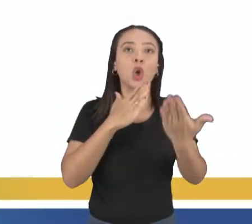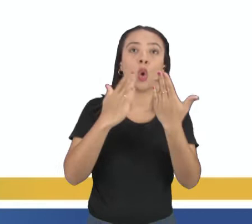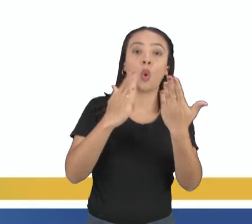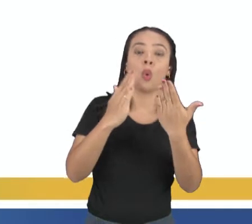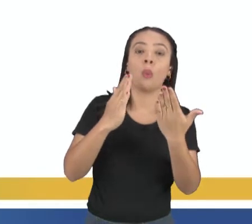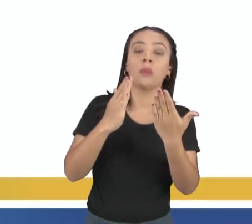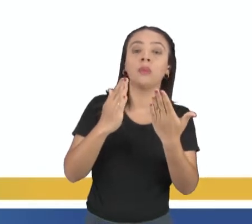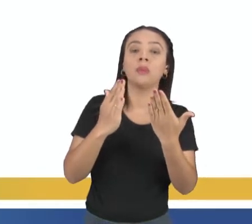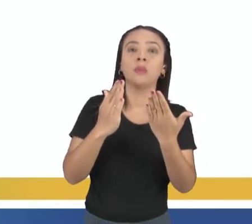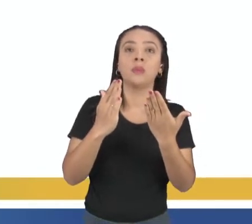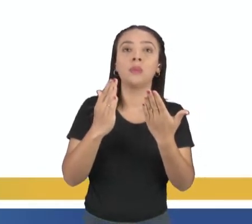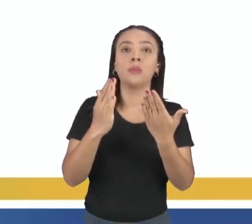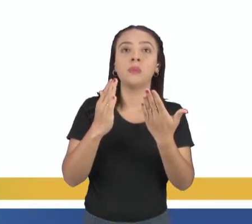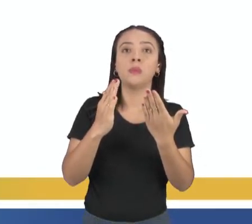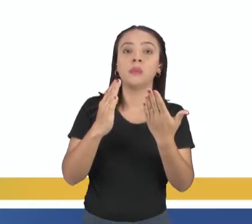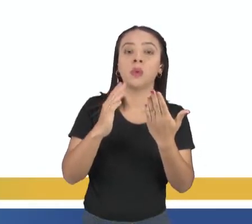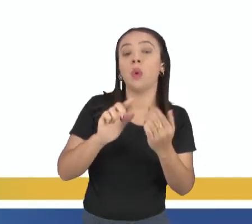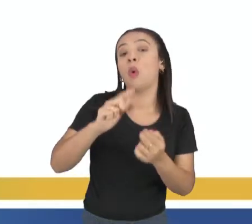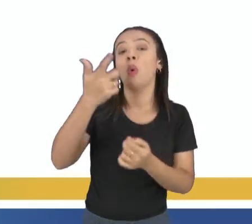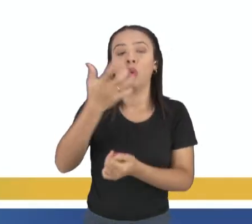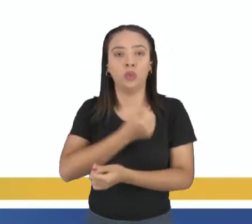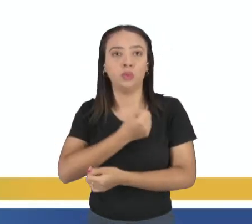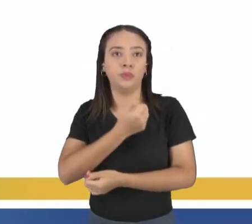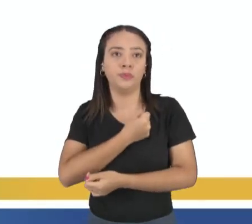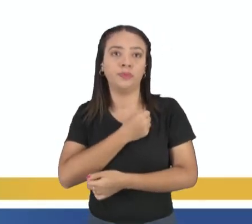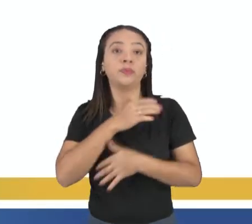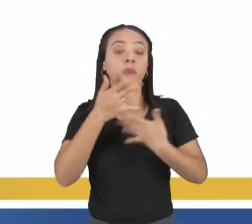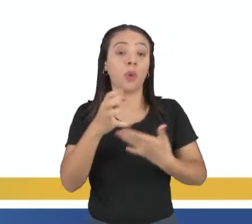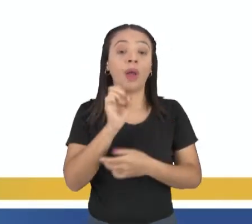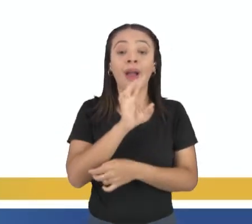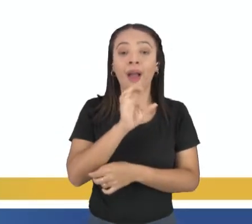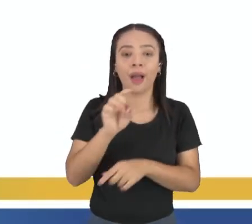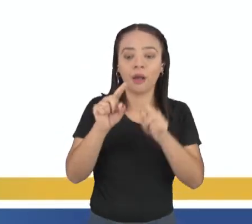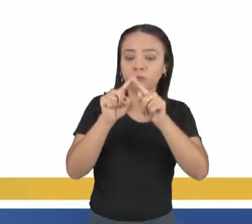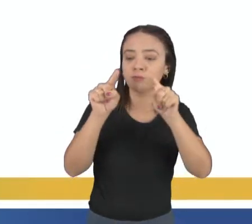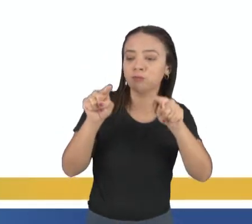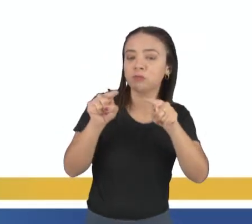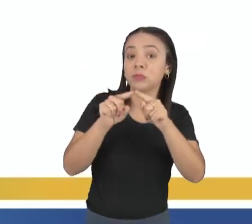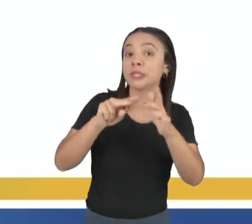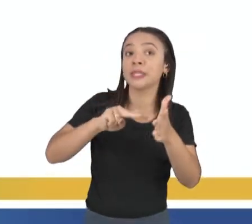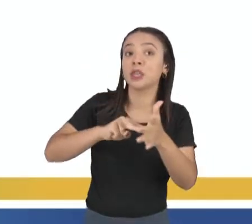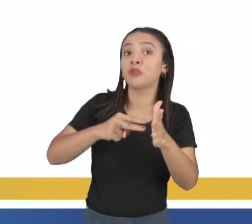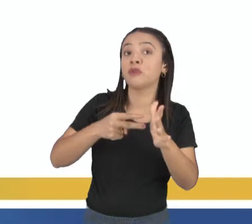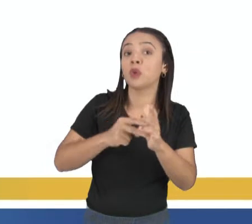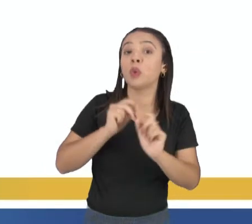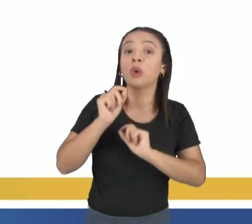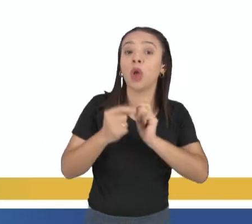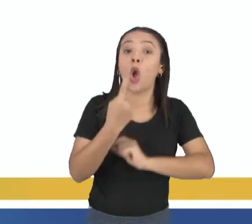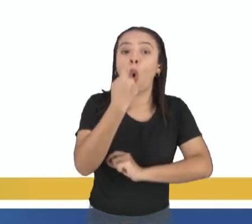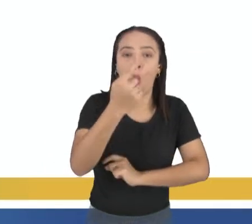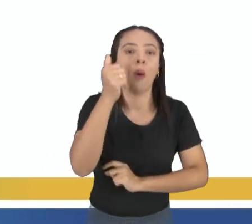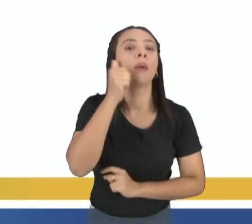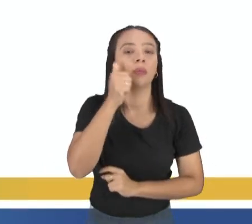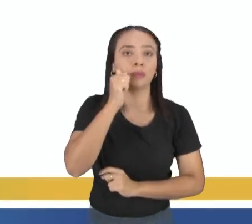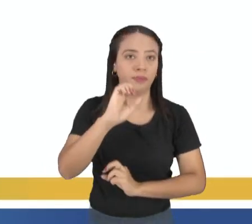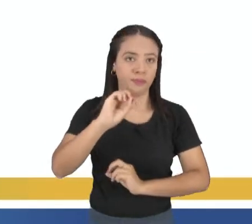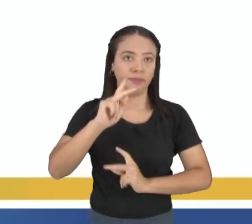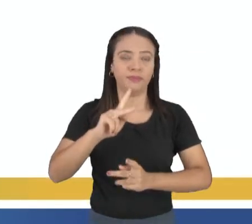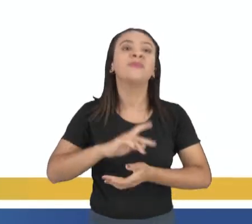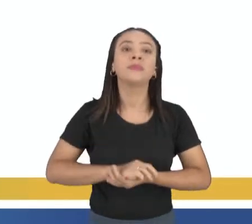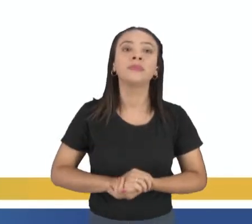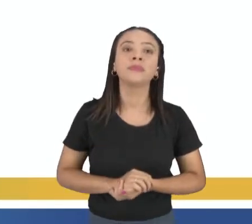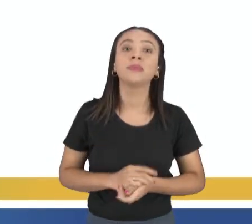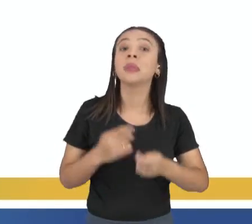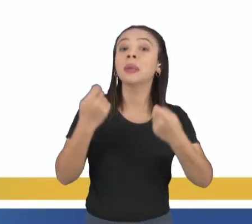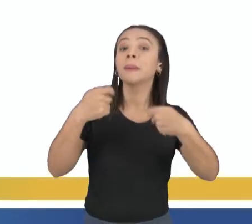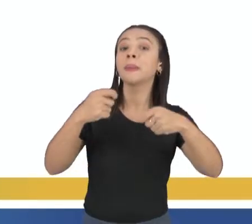alguma unidade tomada como referência. Então, cada quadradinho aqui, gente, vale uma menina, certinho? Então, repare